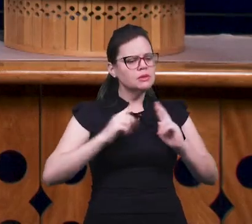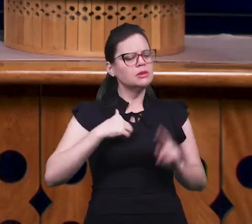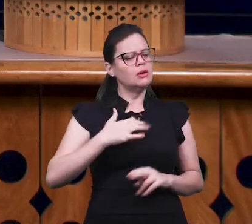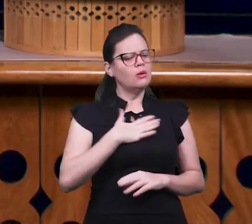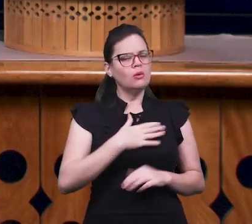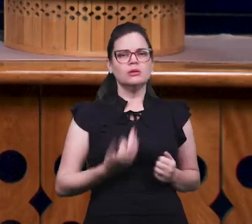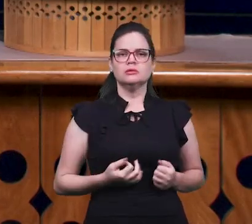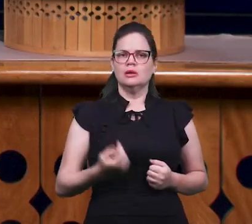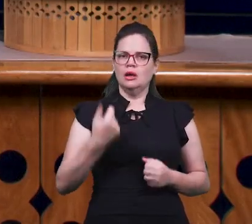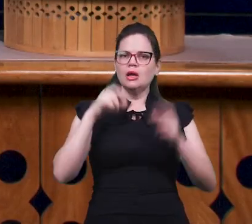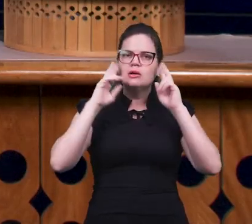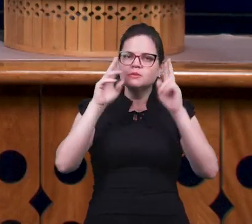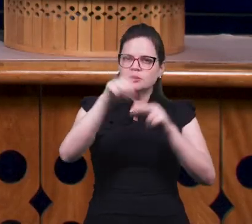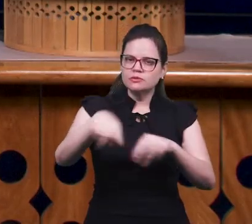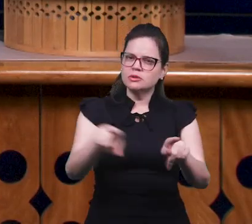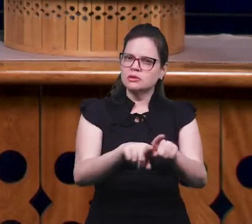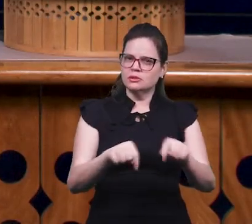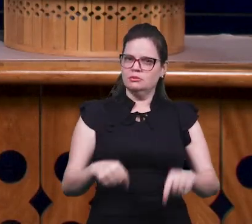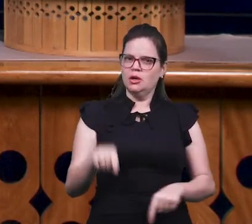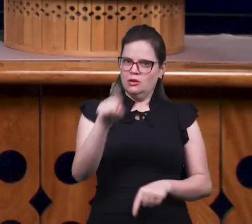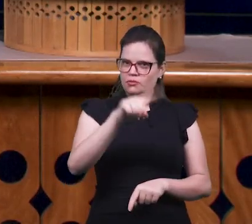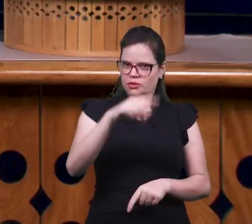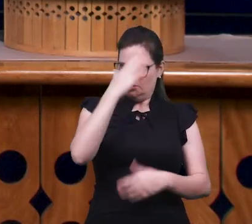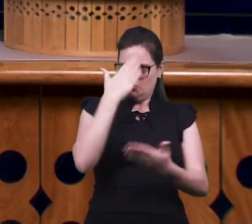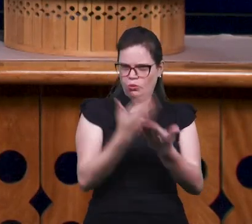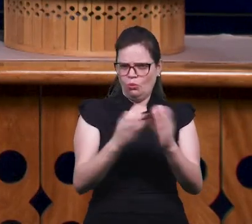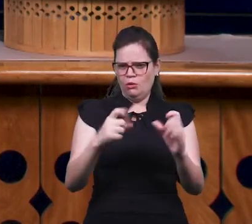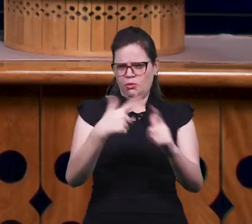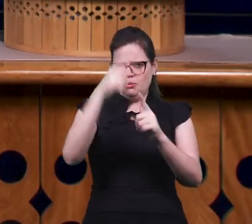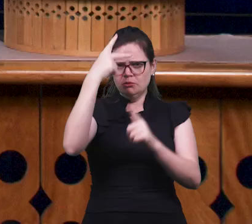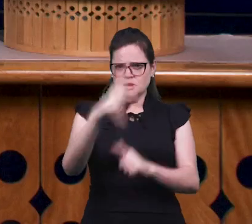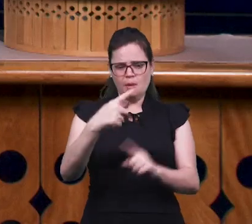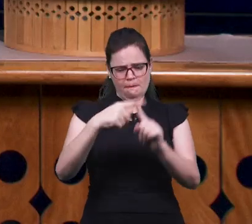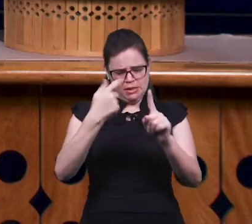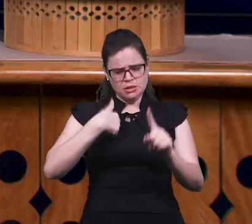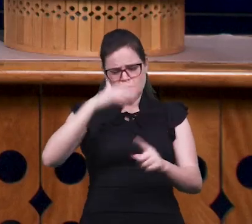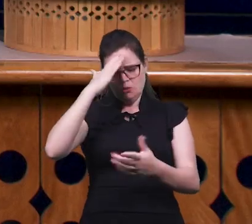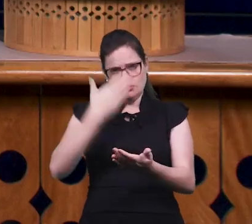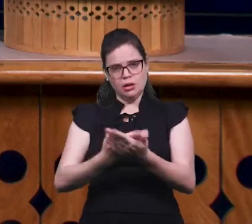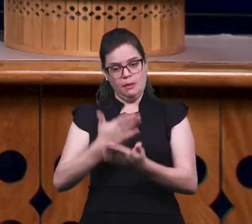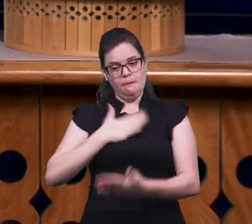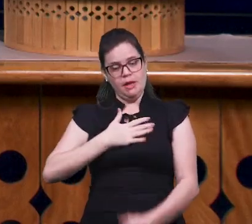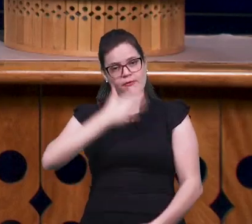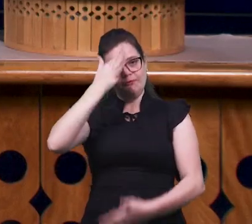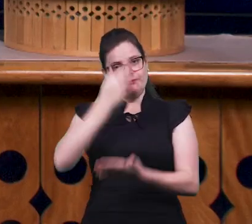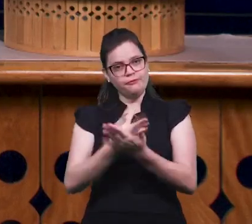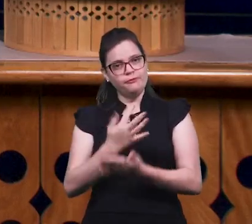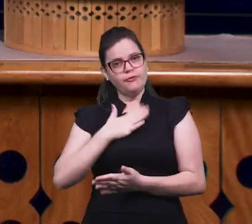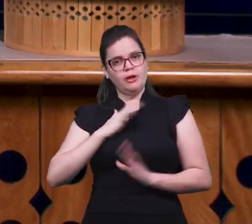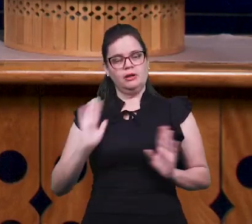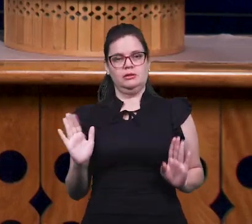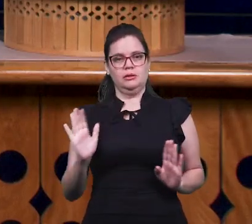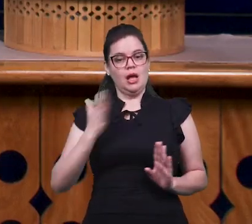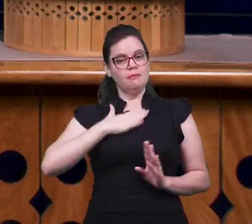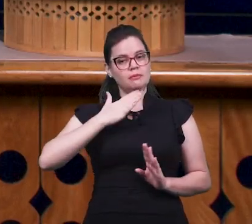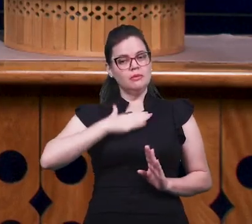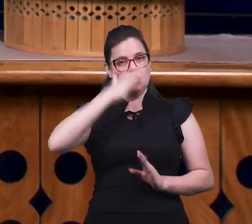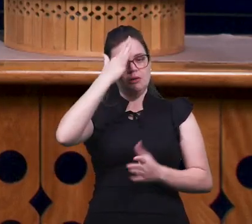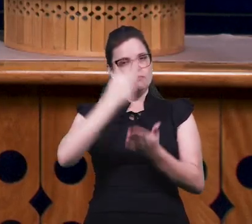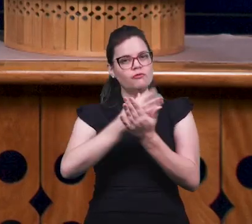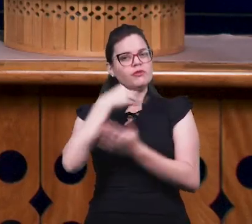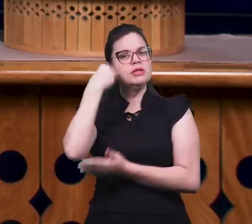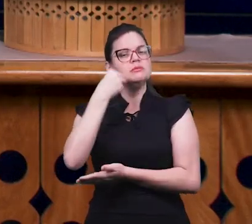que eu gosto. Eu vou respeitar vocês também. Vocês não gostam, não creem em nada? Problema de vocês. Eu estou falando da minha fé. A minha